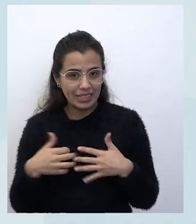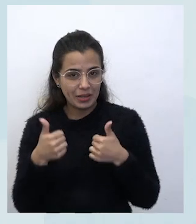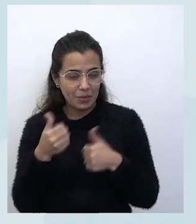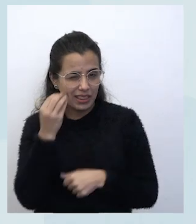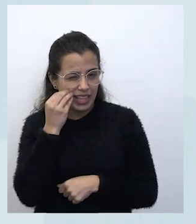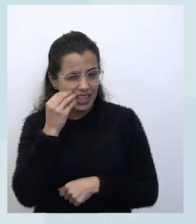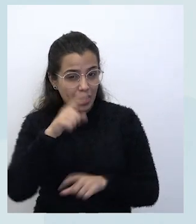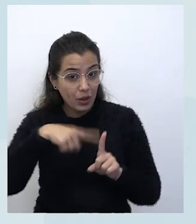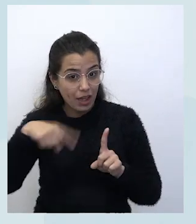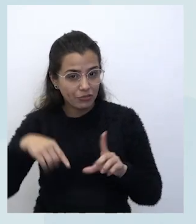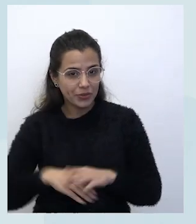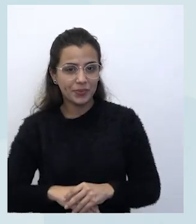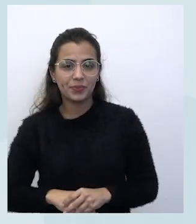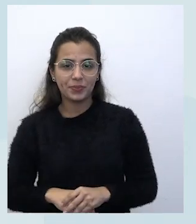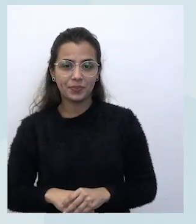o gráfico. Vamos lá.